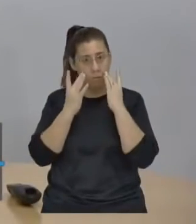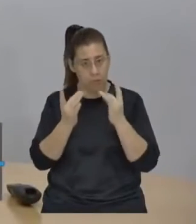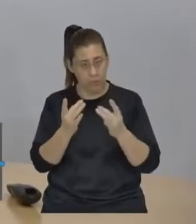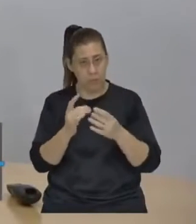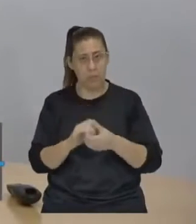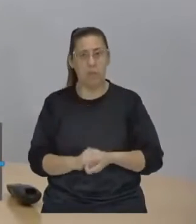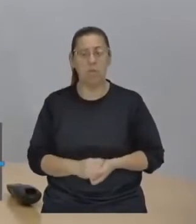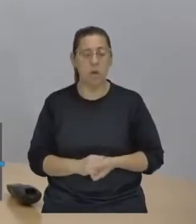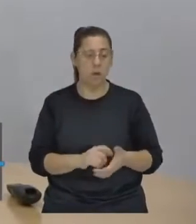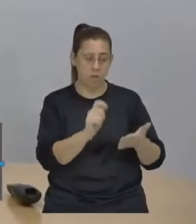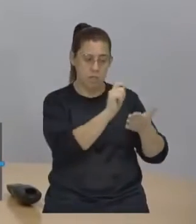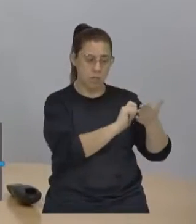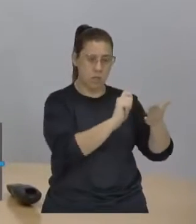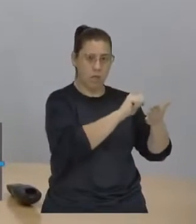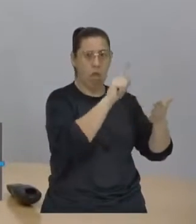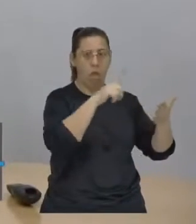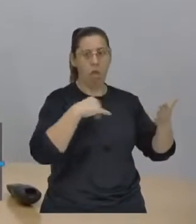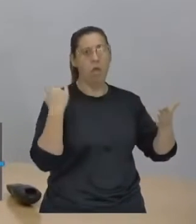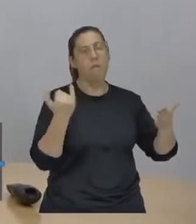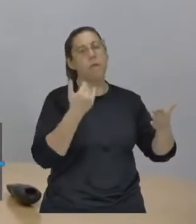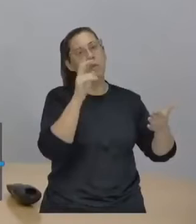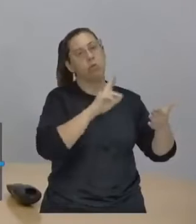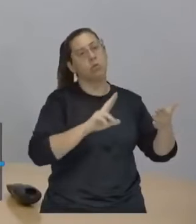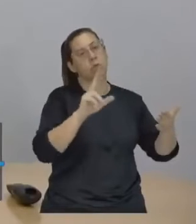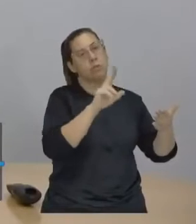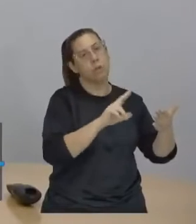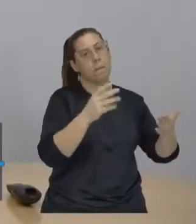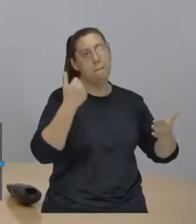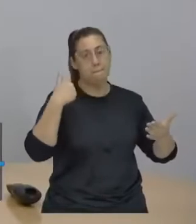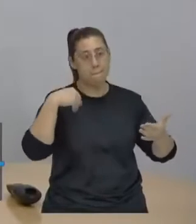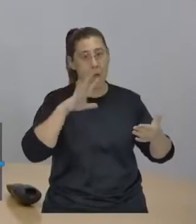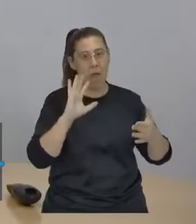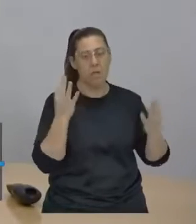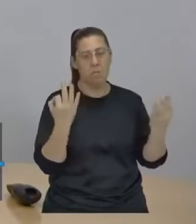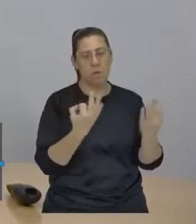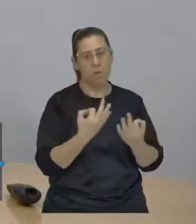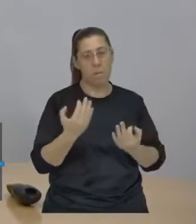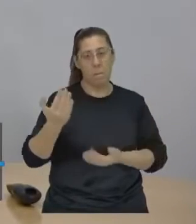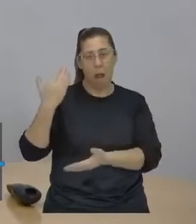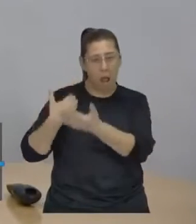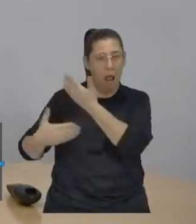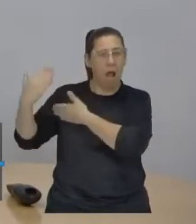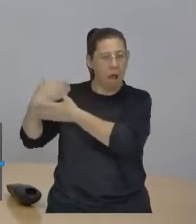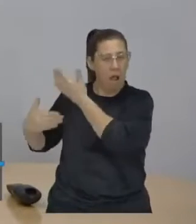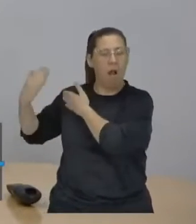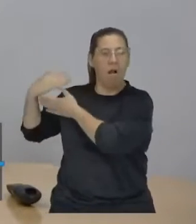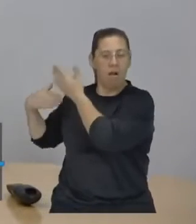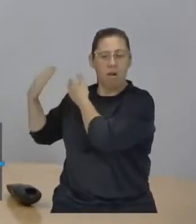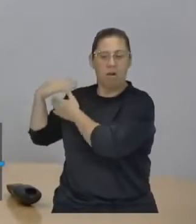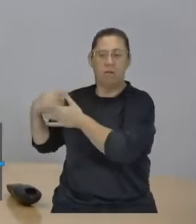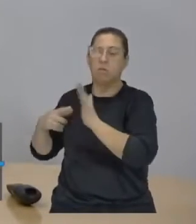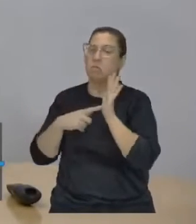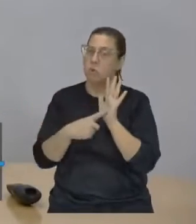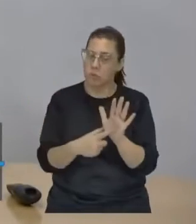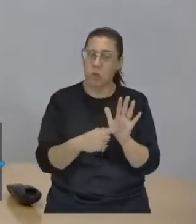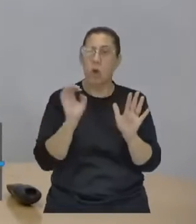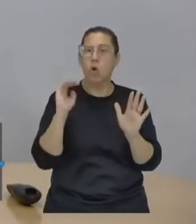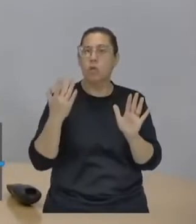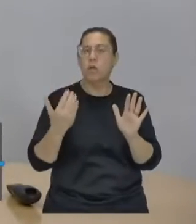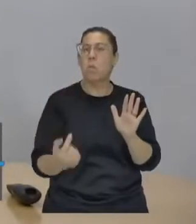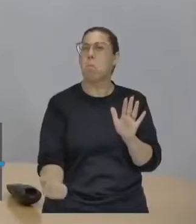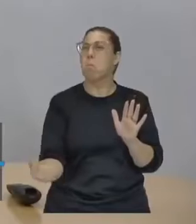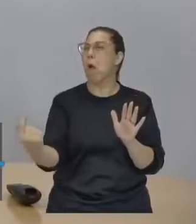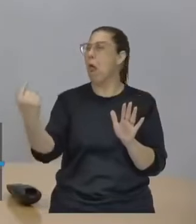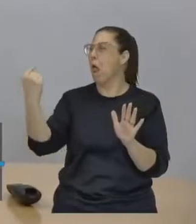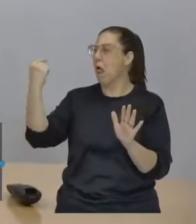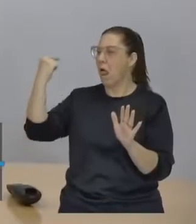nisso. Na escrita, o importante é utilizar o mais que perfeito, o passado do passado. Estou contando algo que aconteceu no